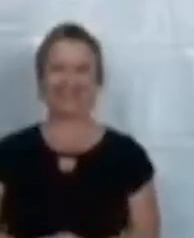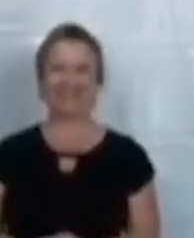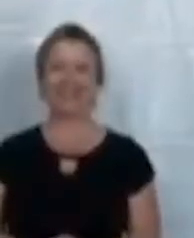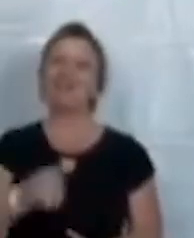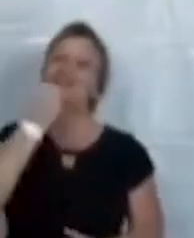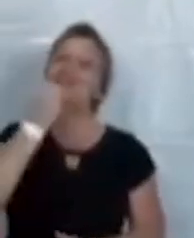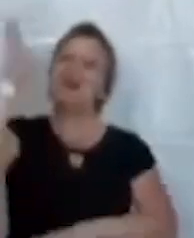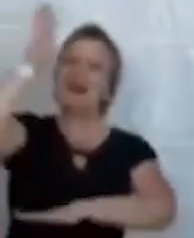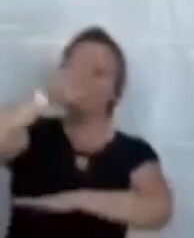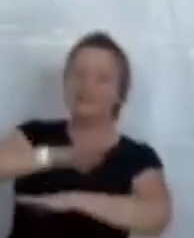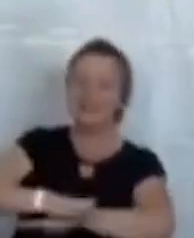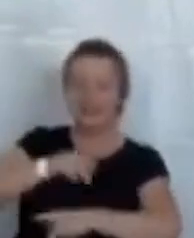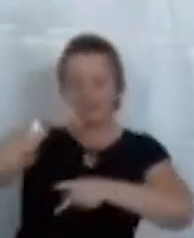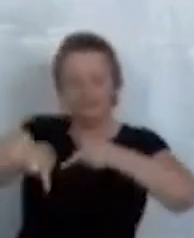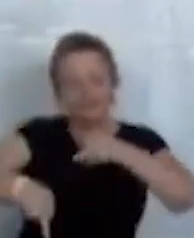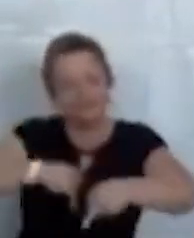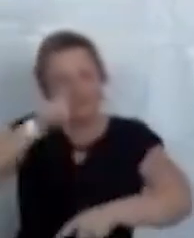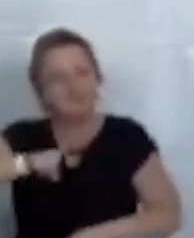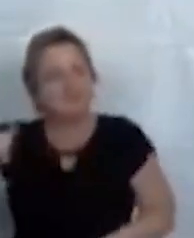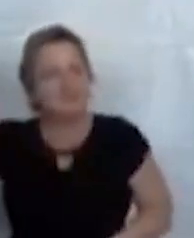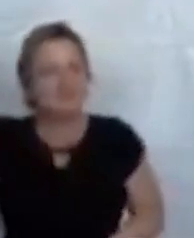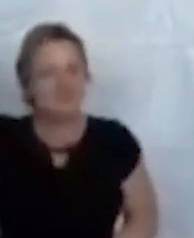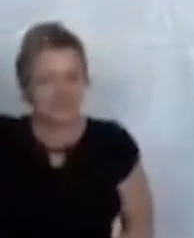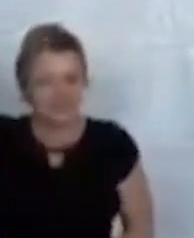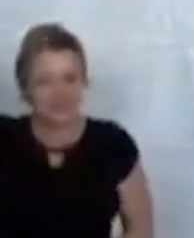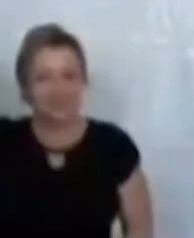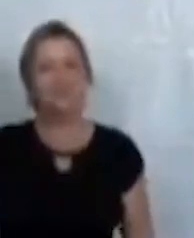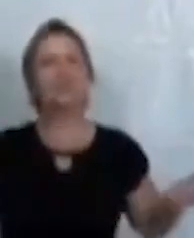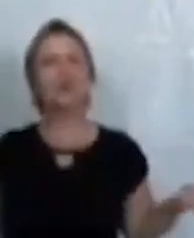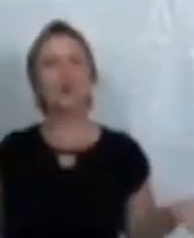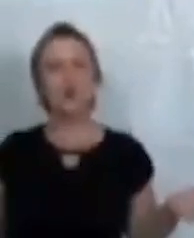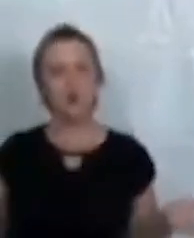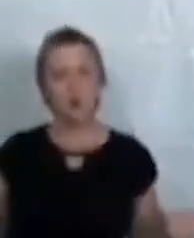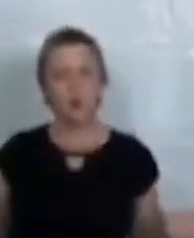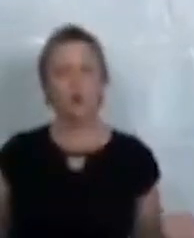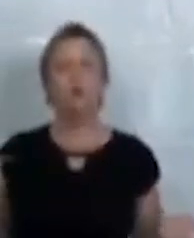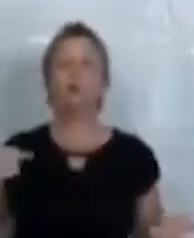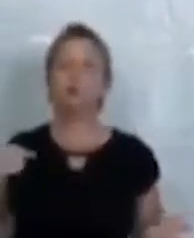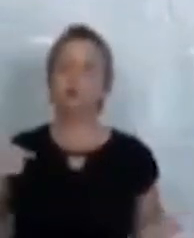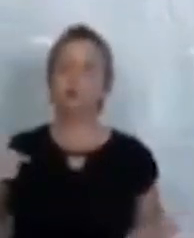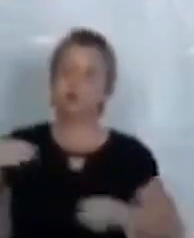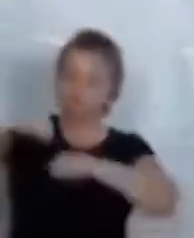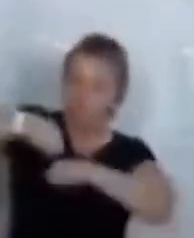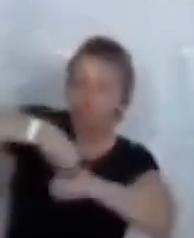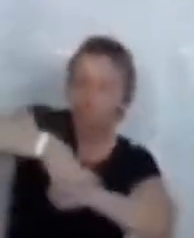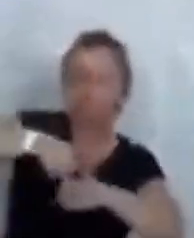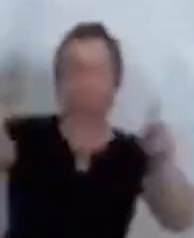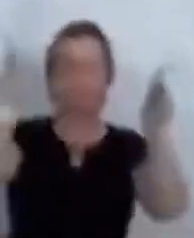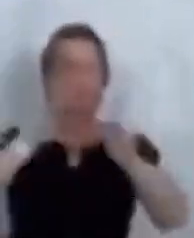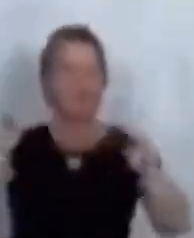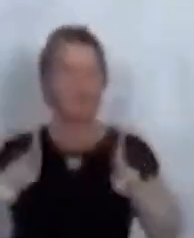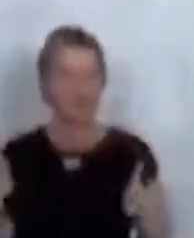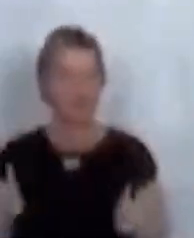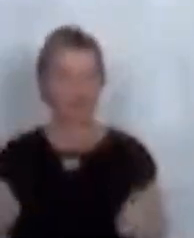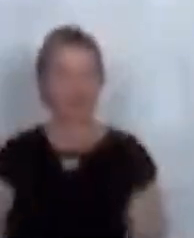Boa tarde, povo de Deus. Eu vim aqui em missão de paz. E quando eu vim